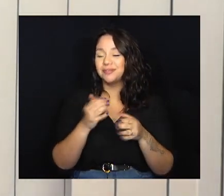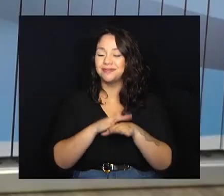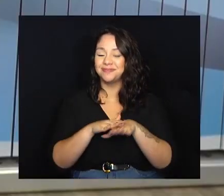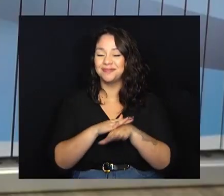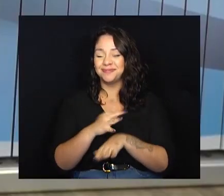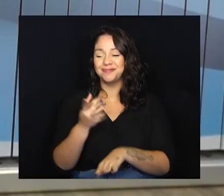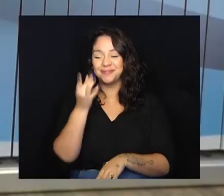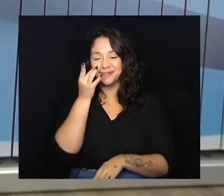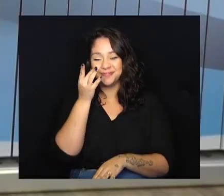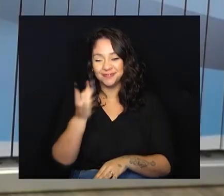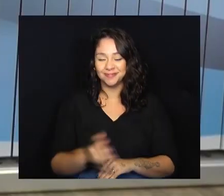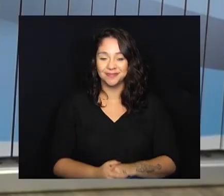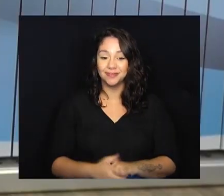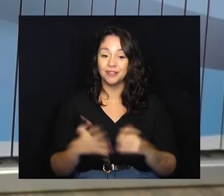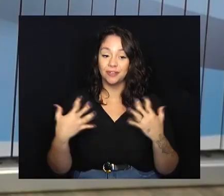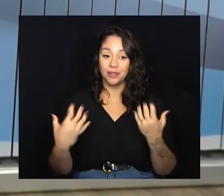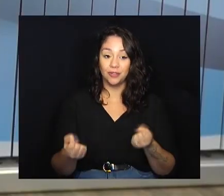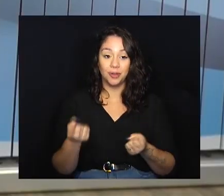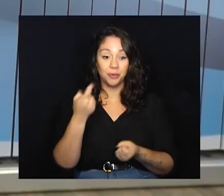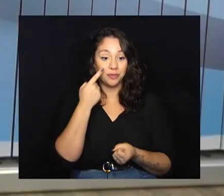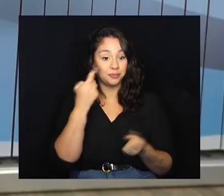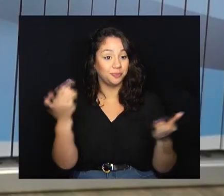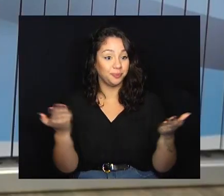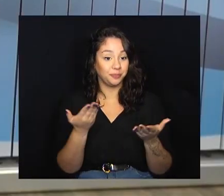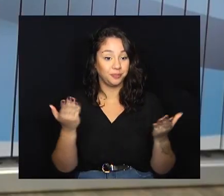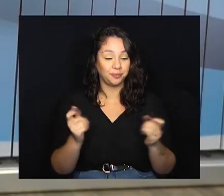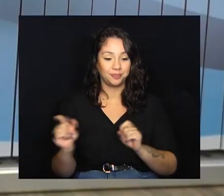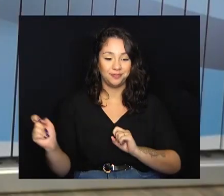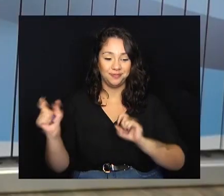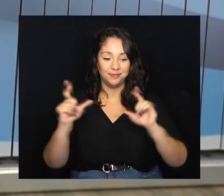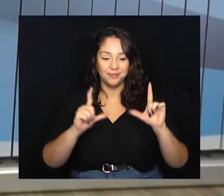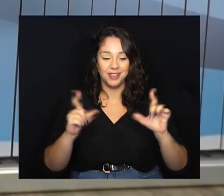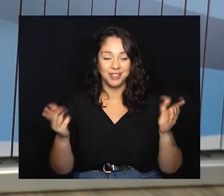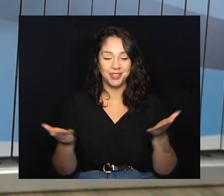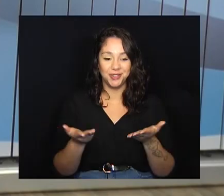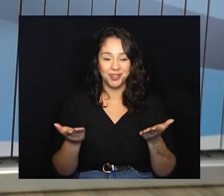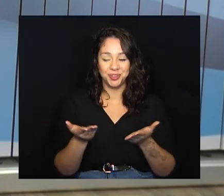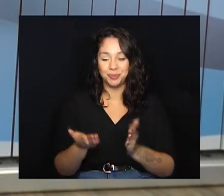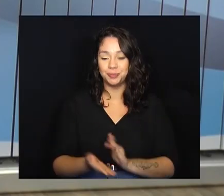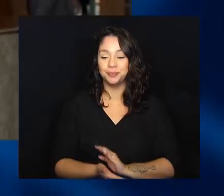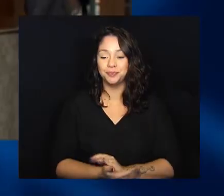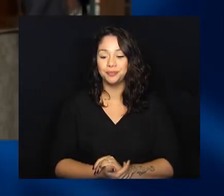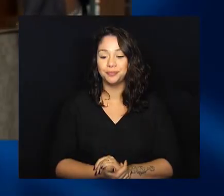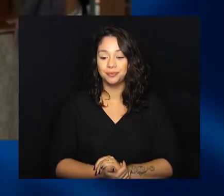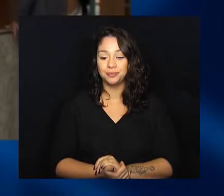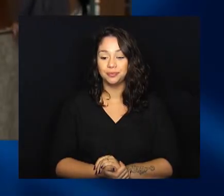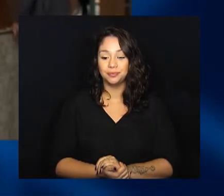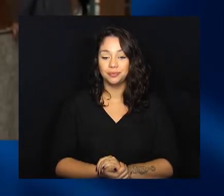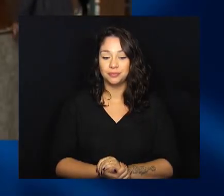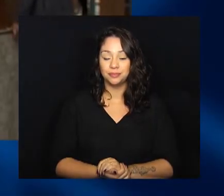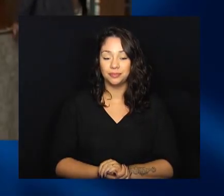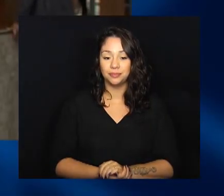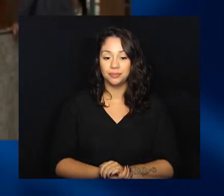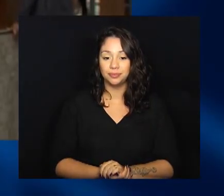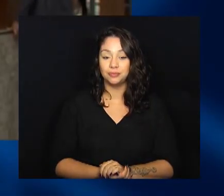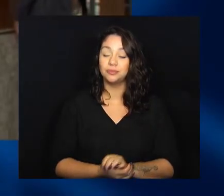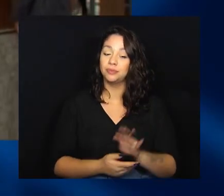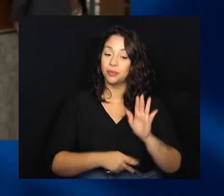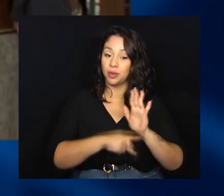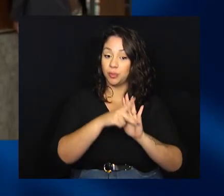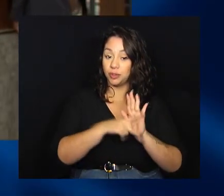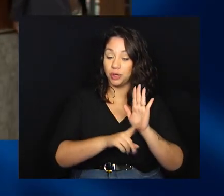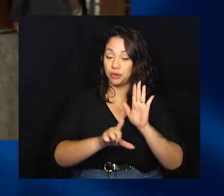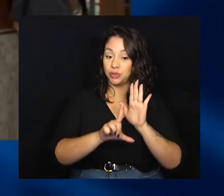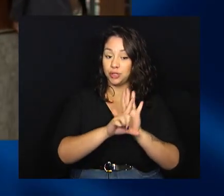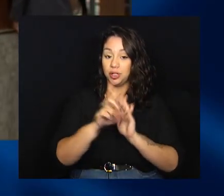vivo confira a partir de agora os destaques de hoje projeto de lei do